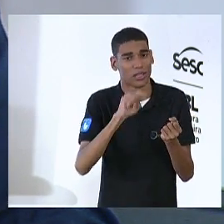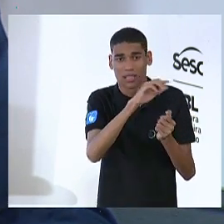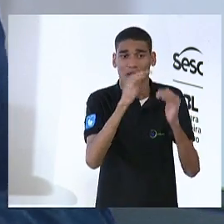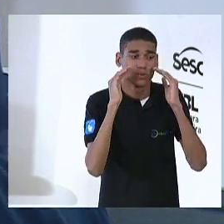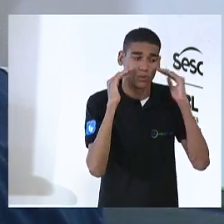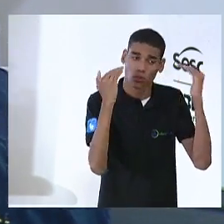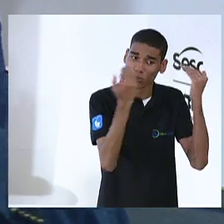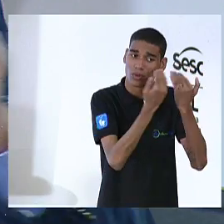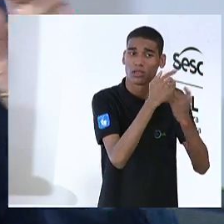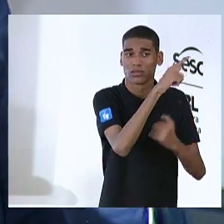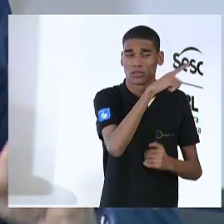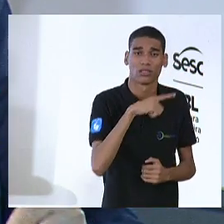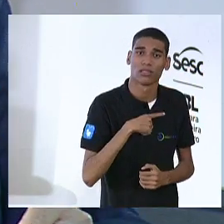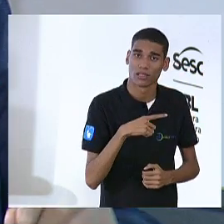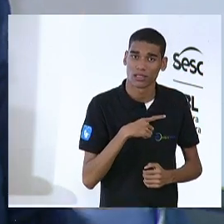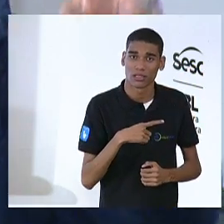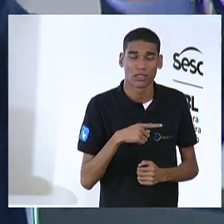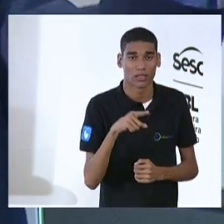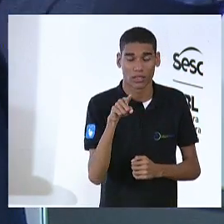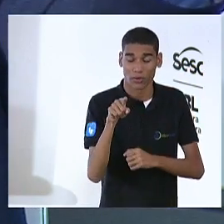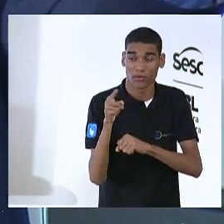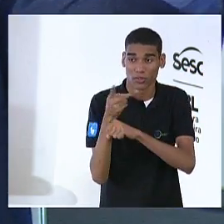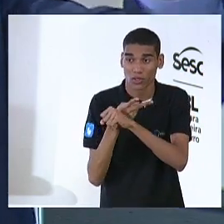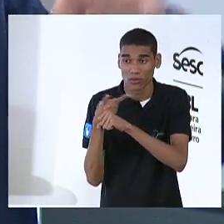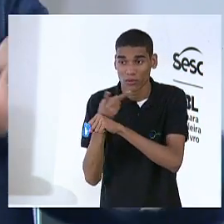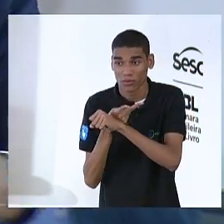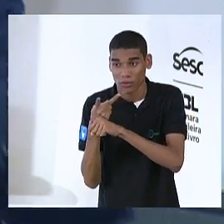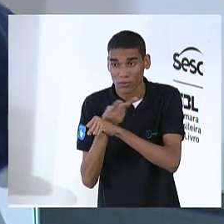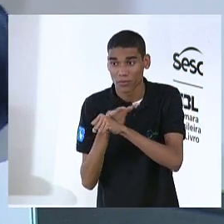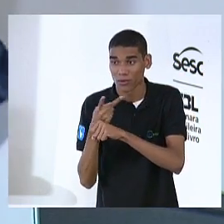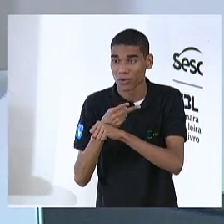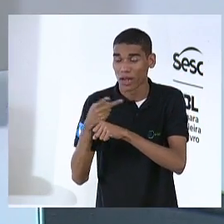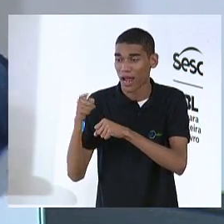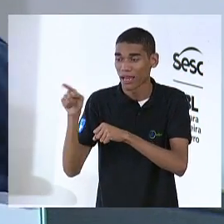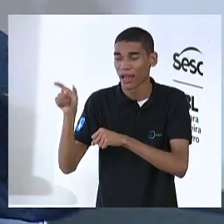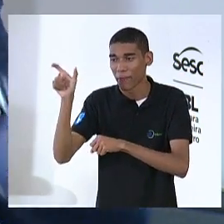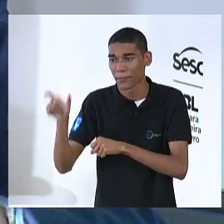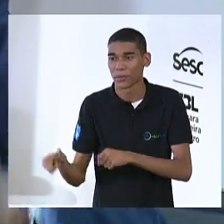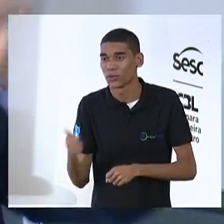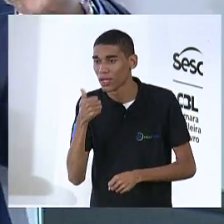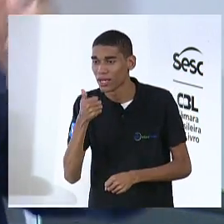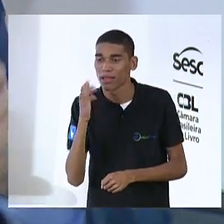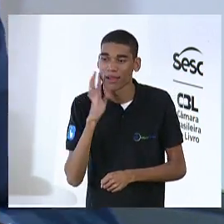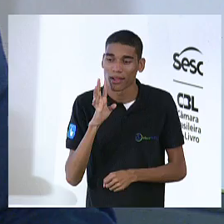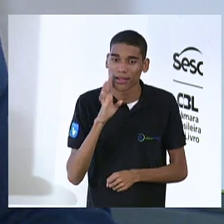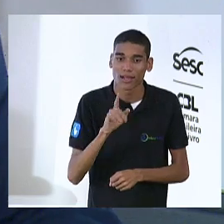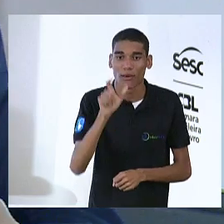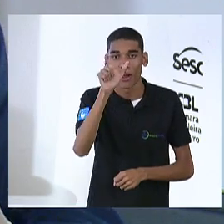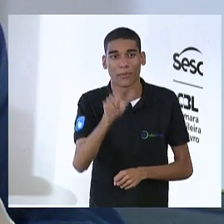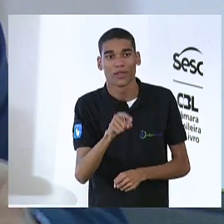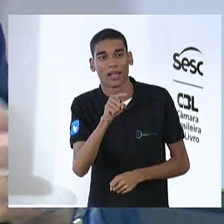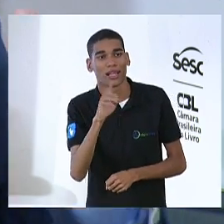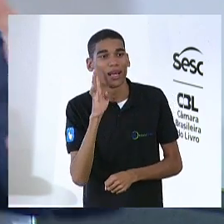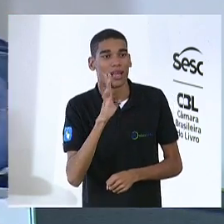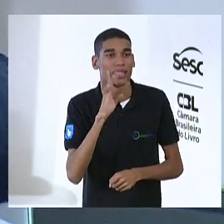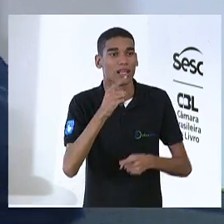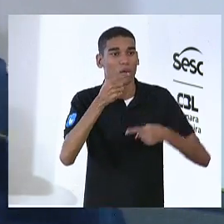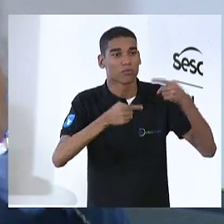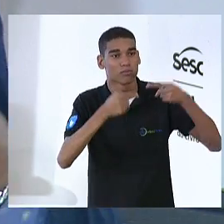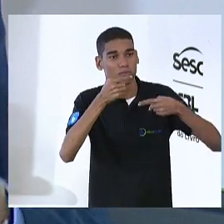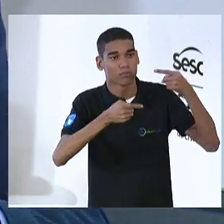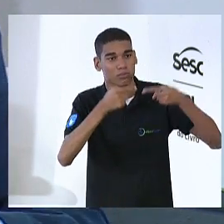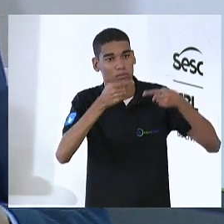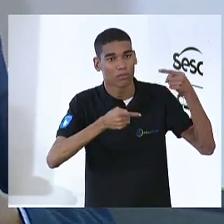Você vai procurar, está aqui o Suplicy, é legal, fulano, tal, né, Paulo Teixeira. Aqui. Na realidade, você sai